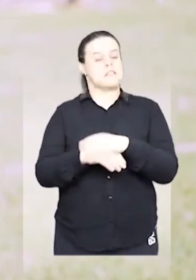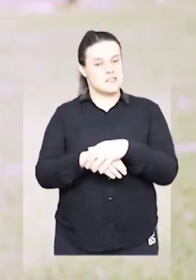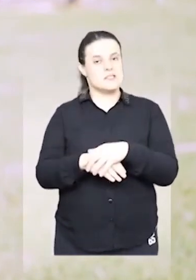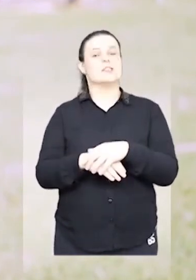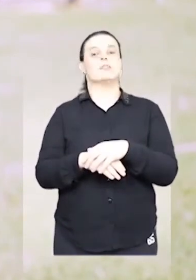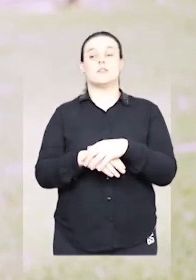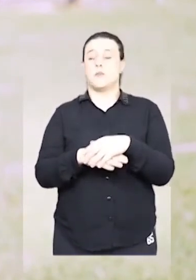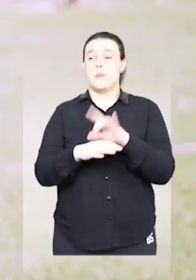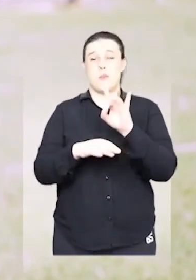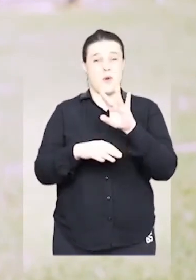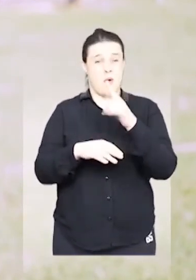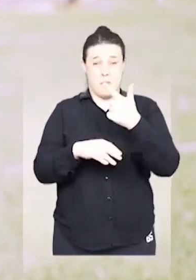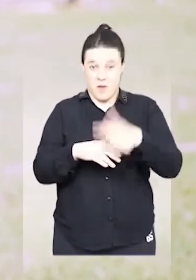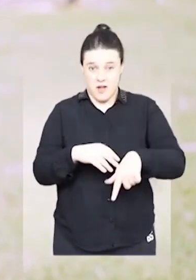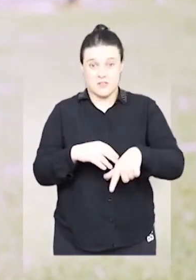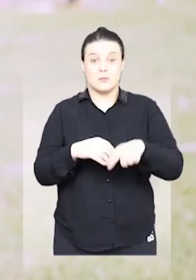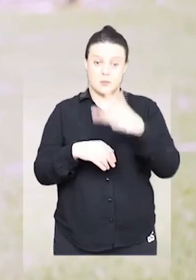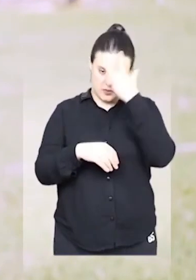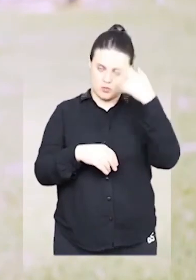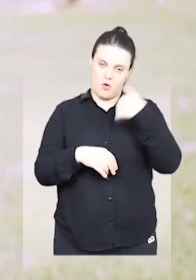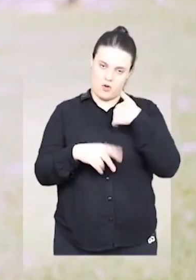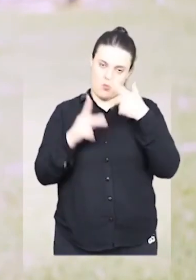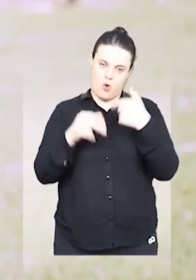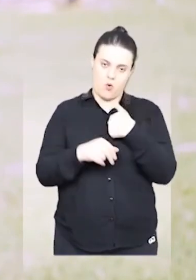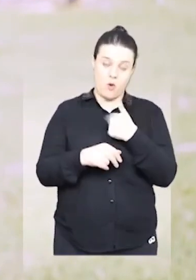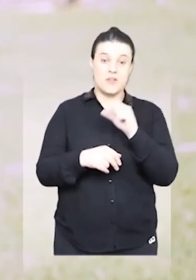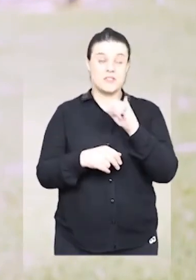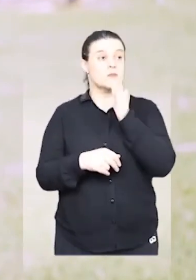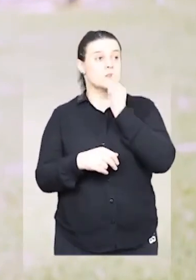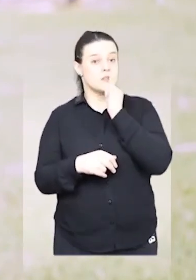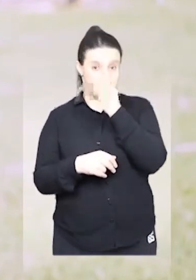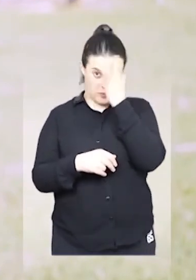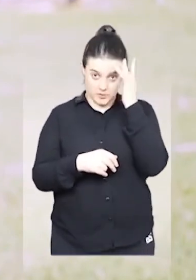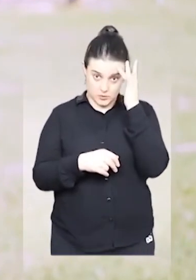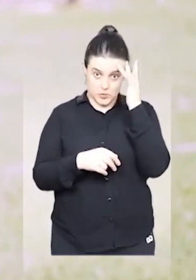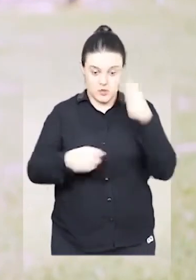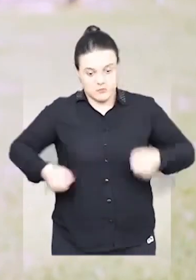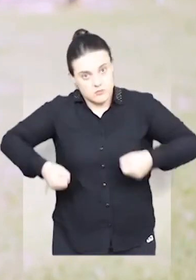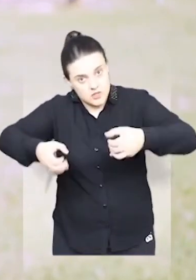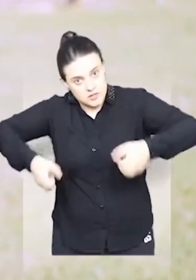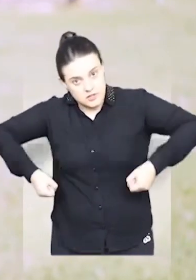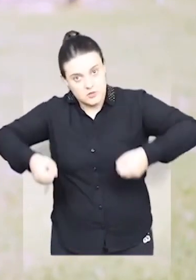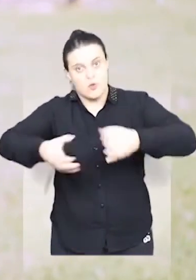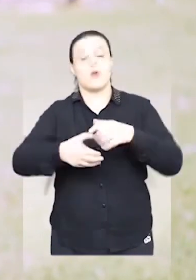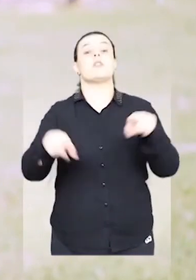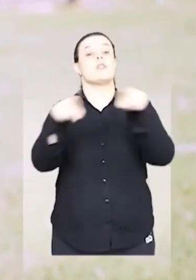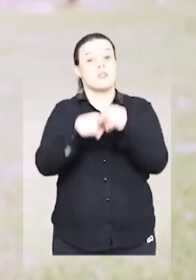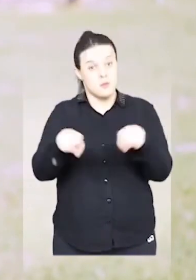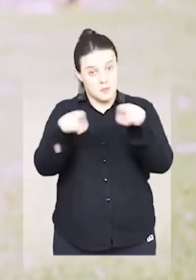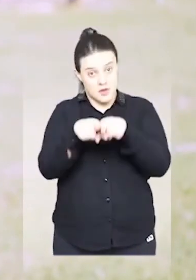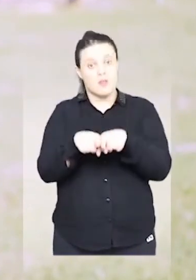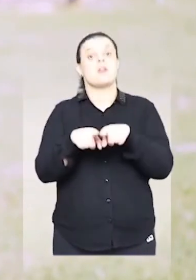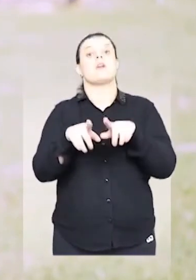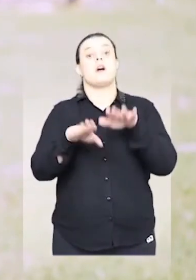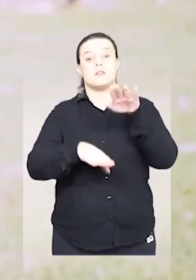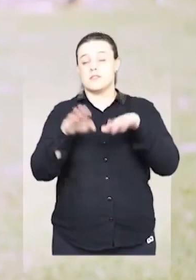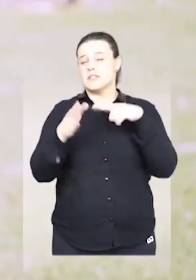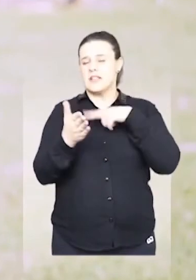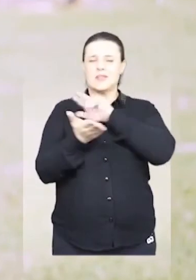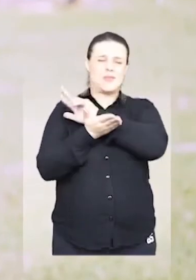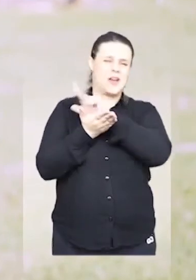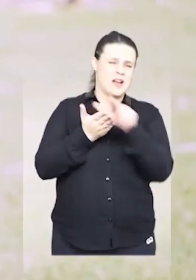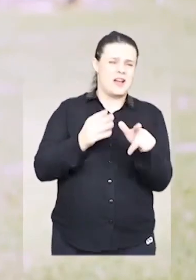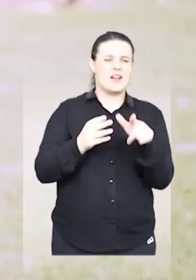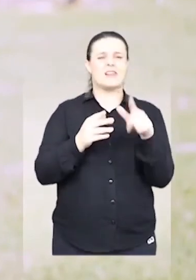jeito, e não só isso é para uma amputada, né, mas você pega pessoas que utilizam cadeira de rodas, que também